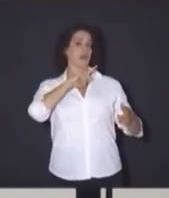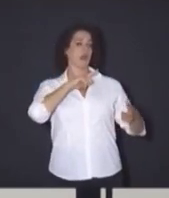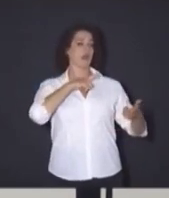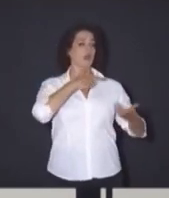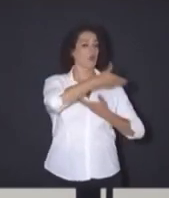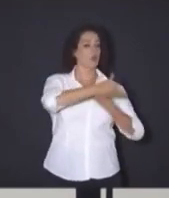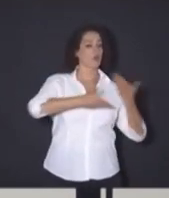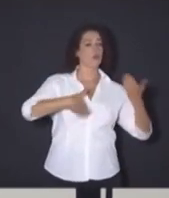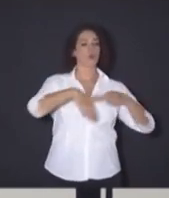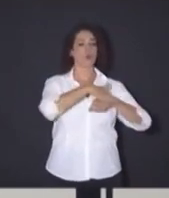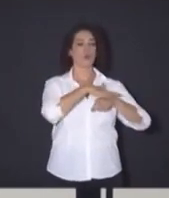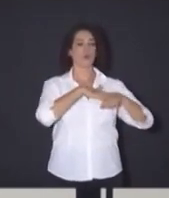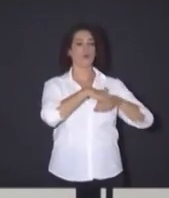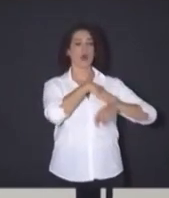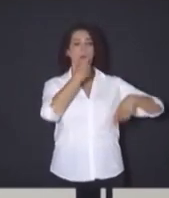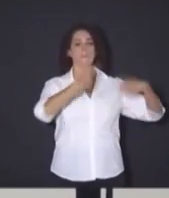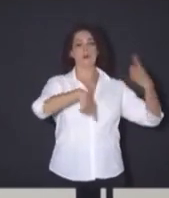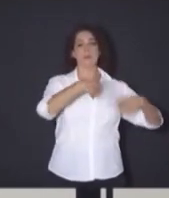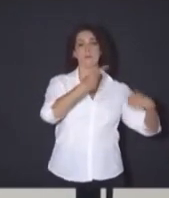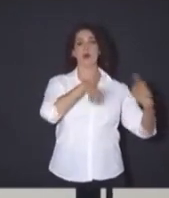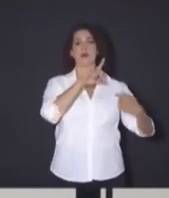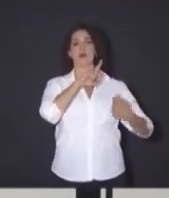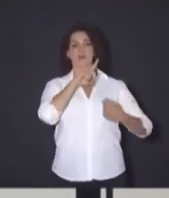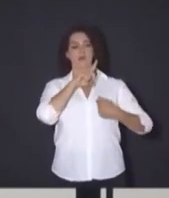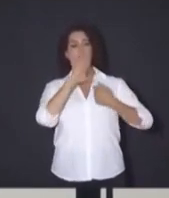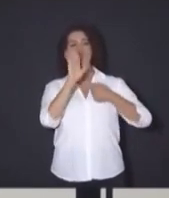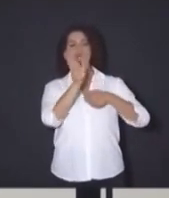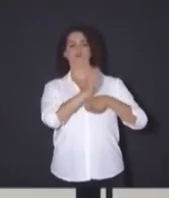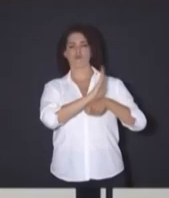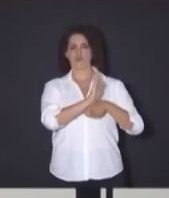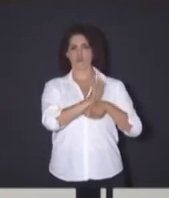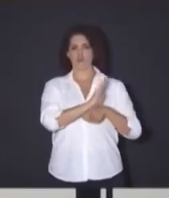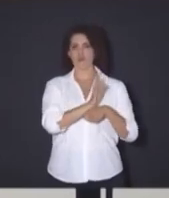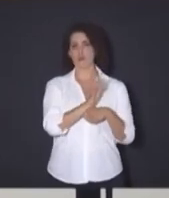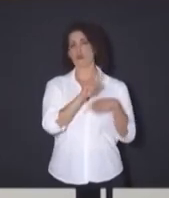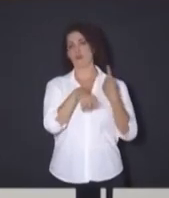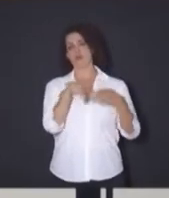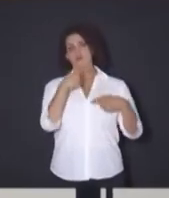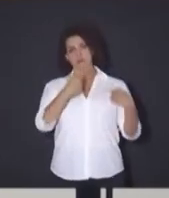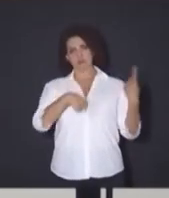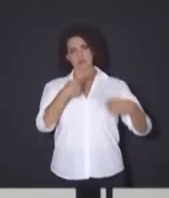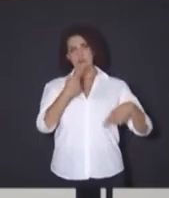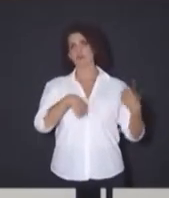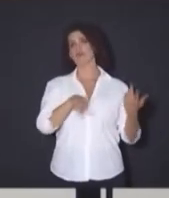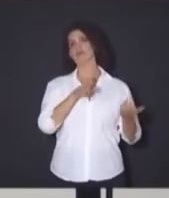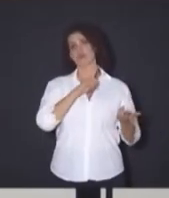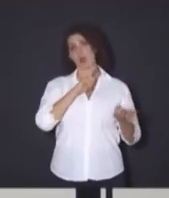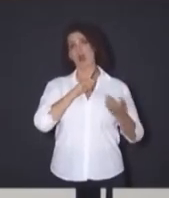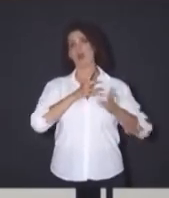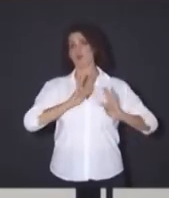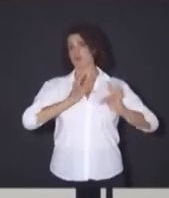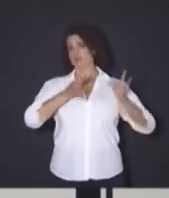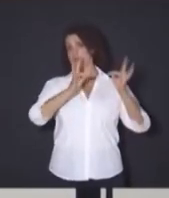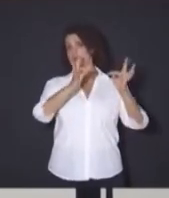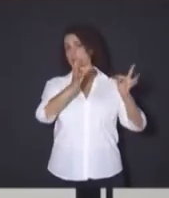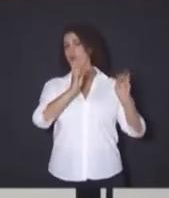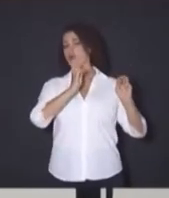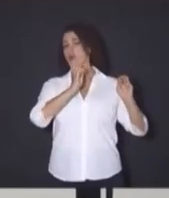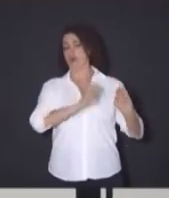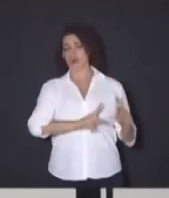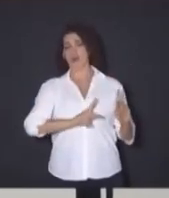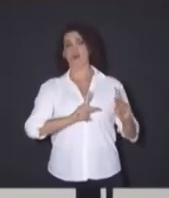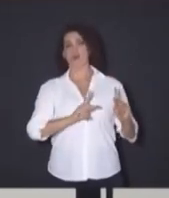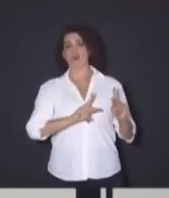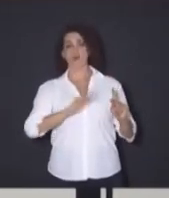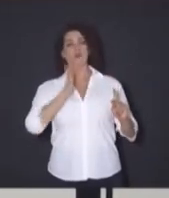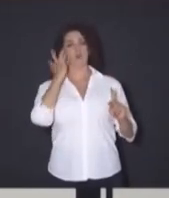conversa, né? Passo vídeo para depois a gente discutir. Então, estou usando a tecnologia e eu acho que